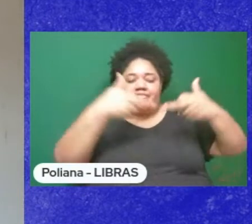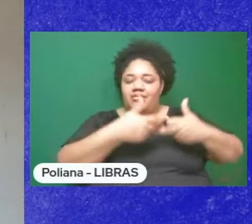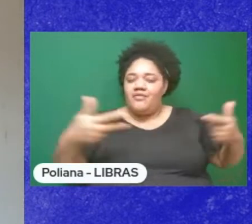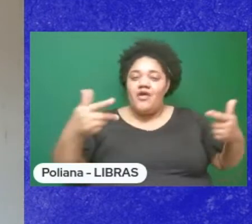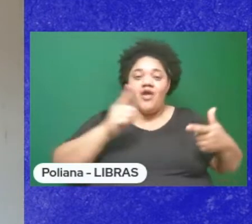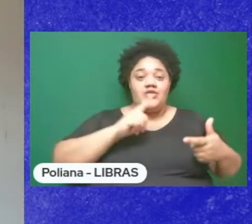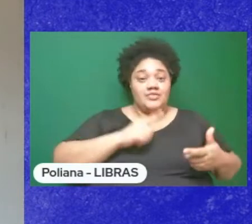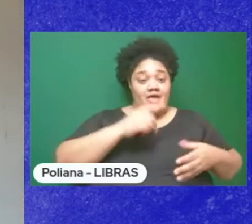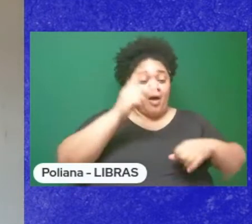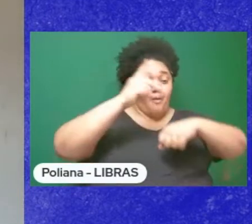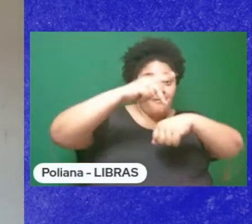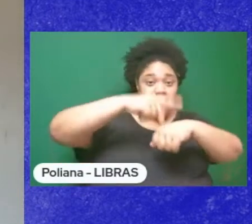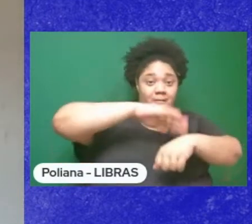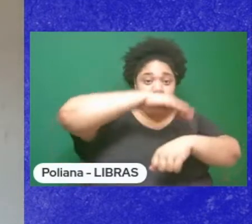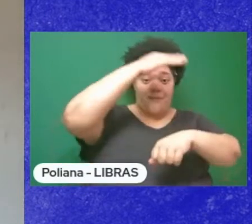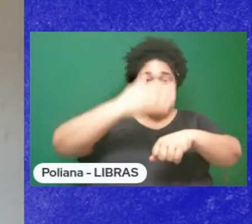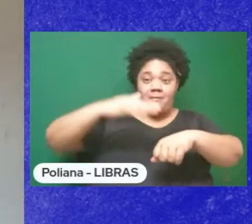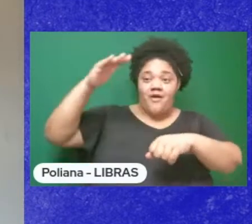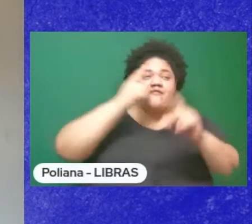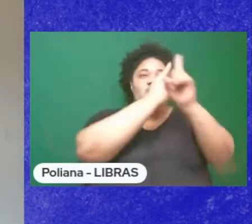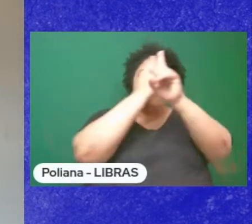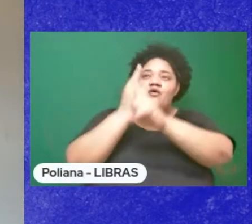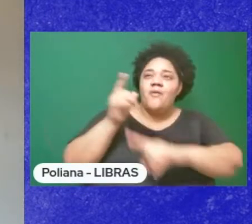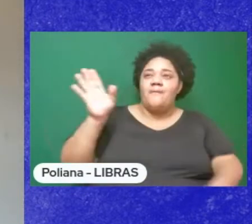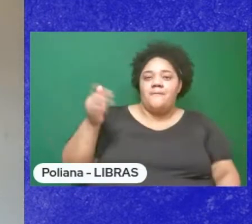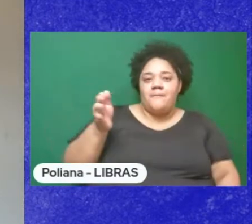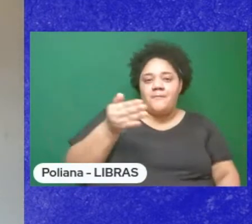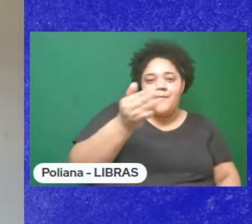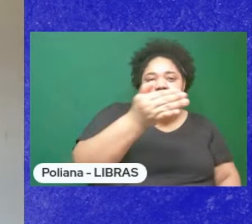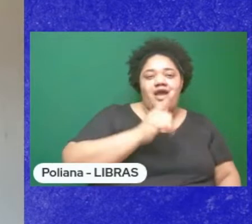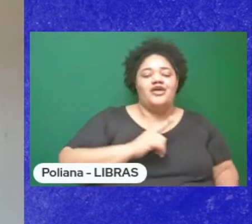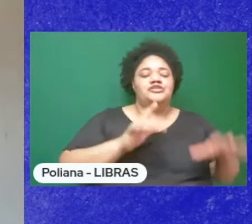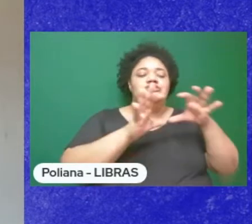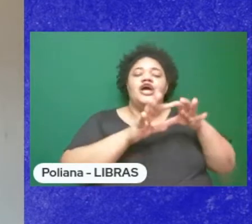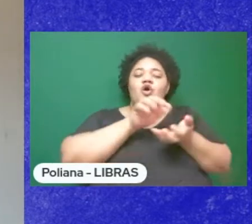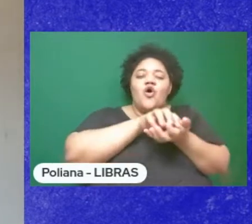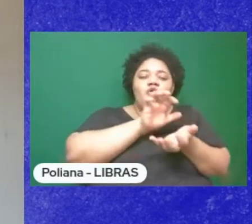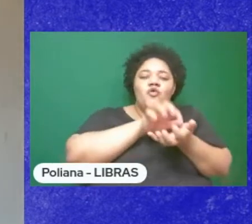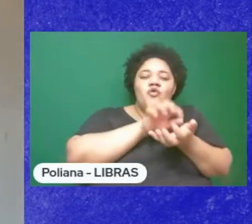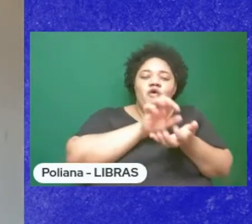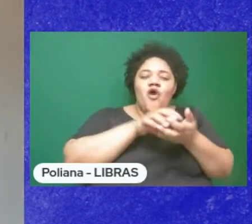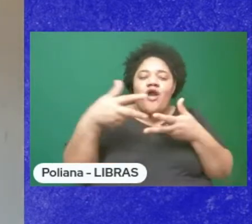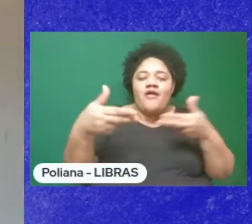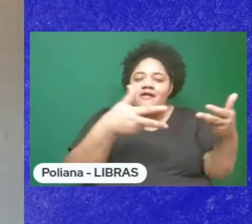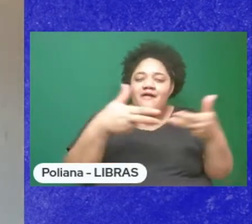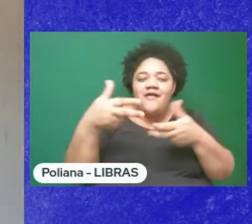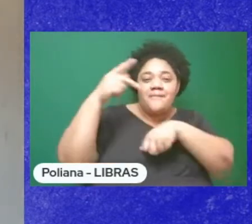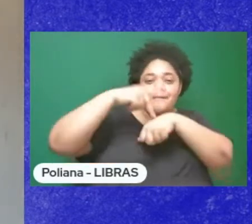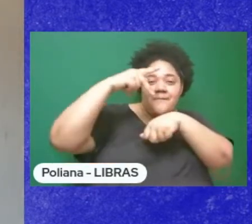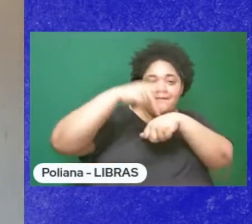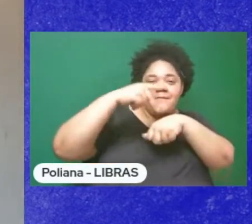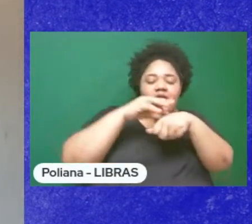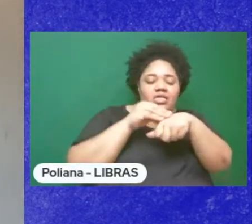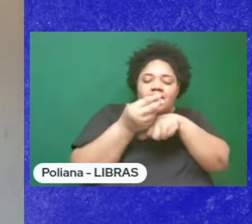você encontra fóssil de peixe, fóssil de concha, de caramujo, sabe? As rochas são porosas, então quando